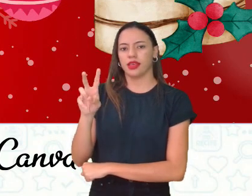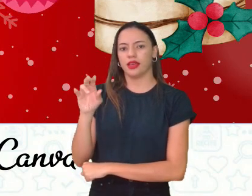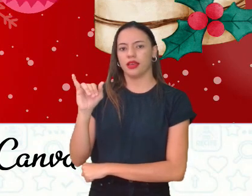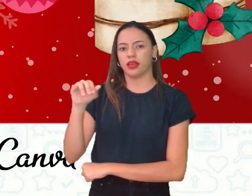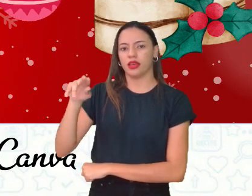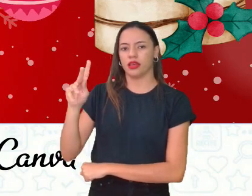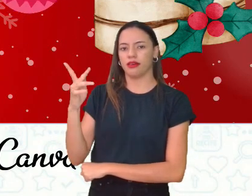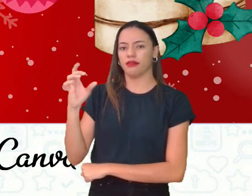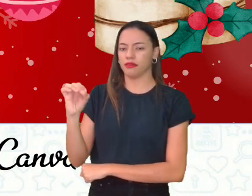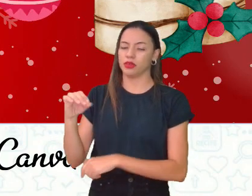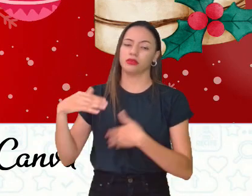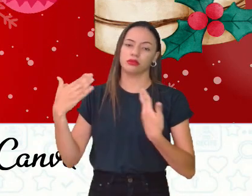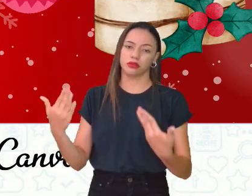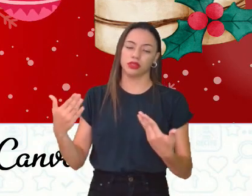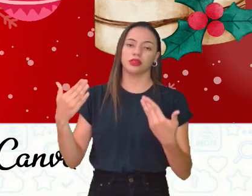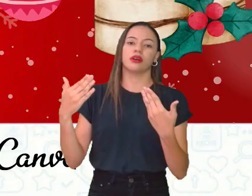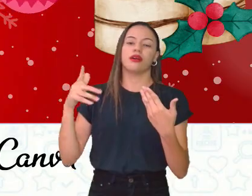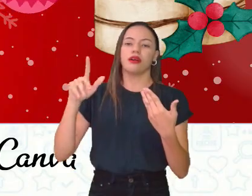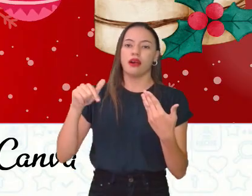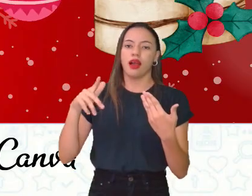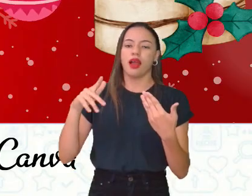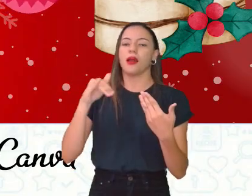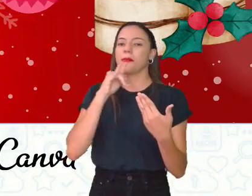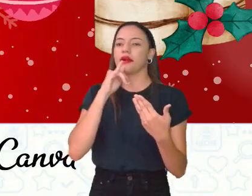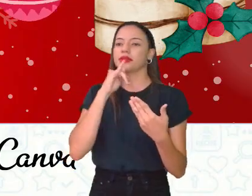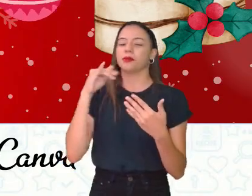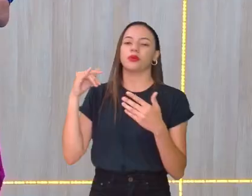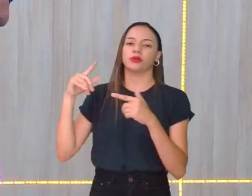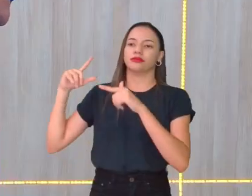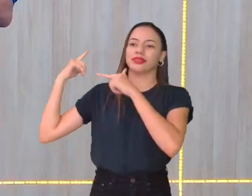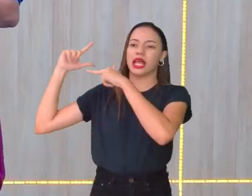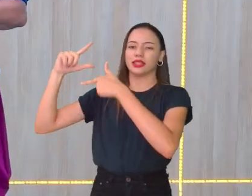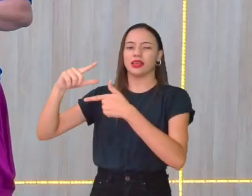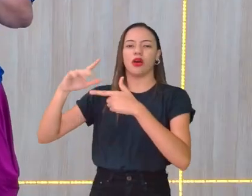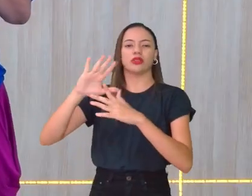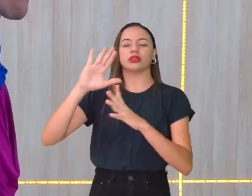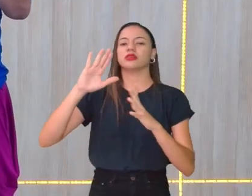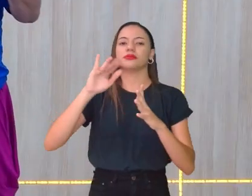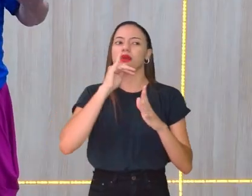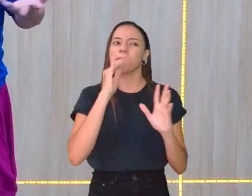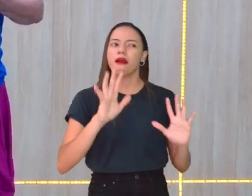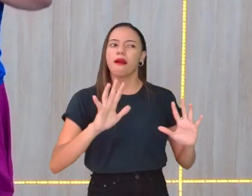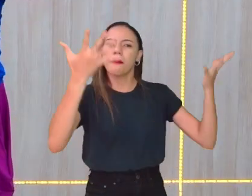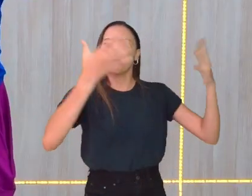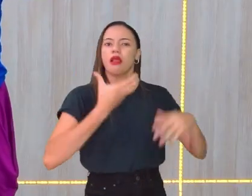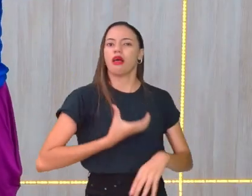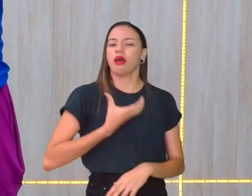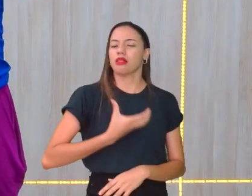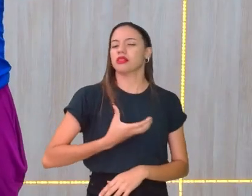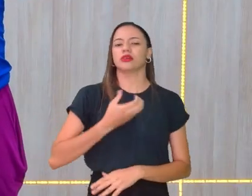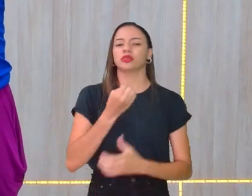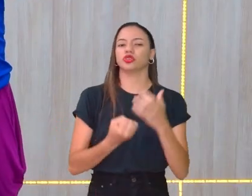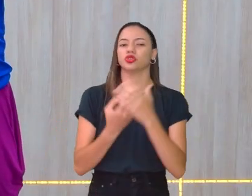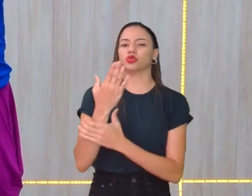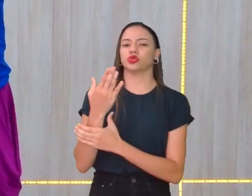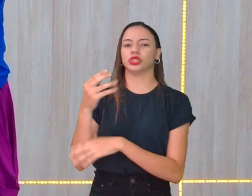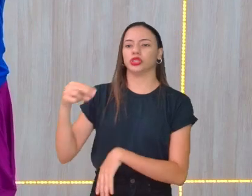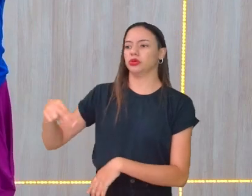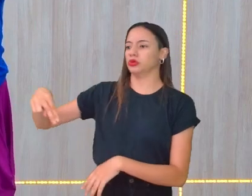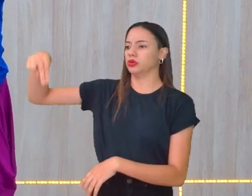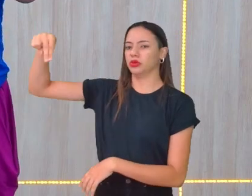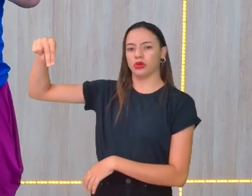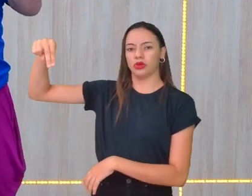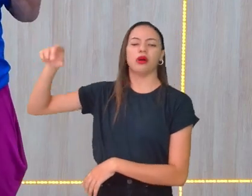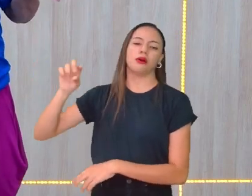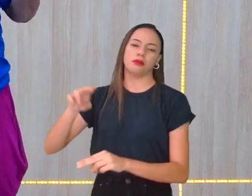essa tradição da comemoração do Natal, ela surgiu lá no hemisfério norte, e por conta disso a gente ainda usa muito essa coisa da